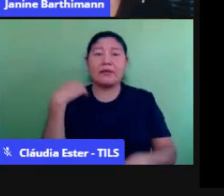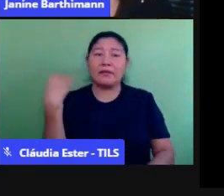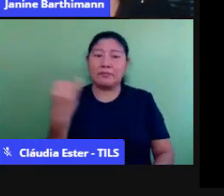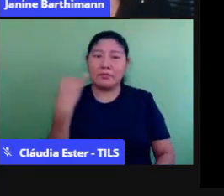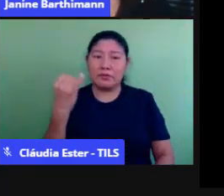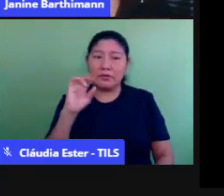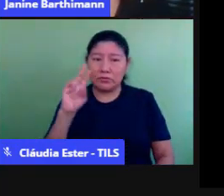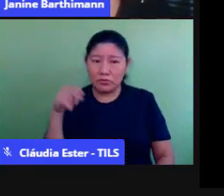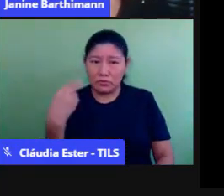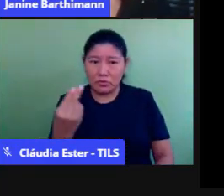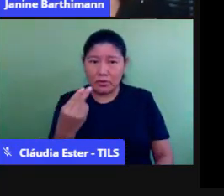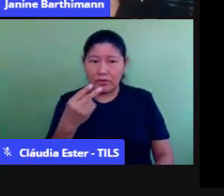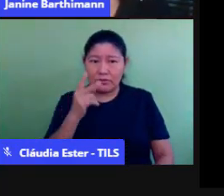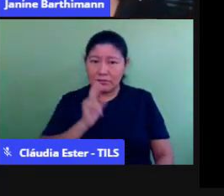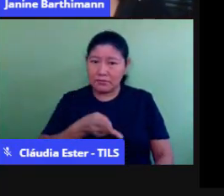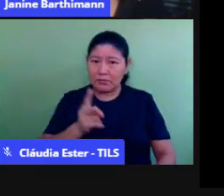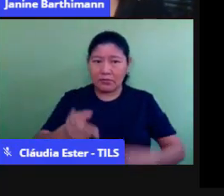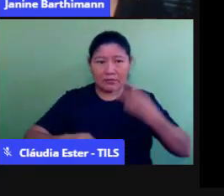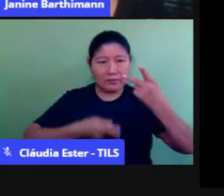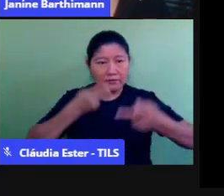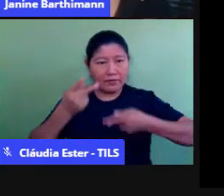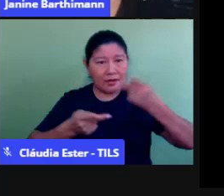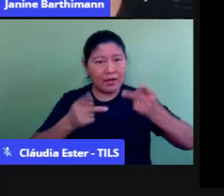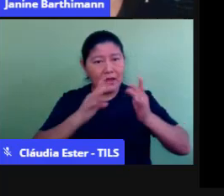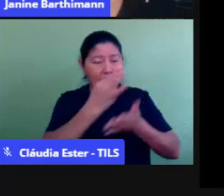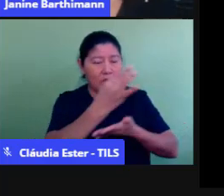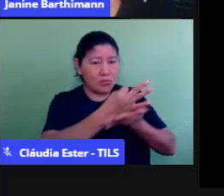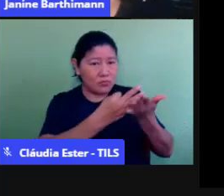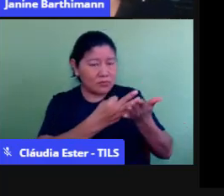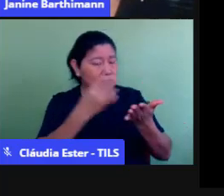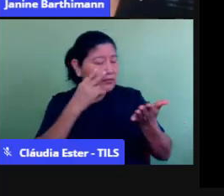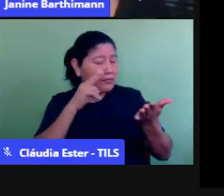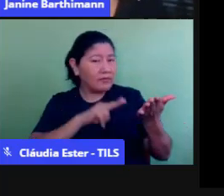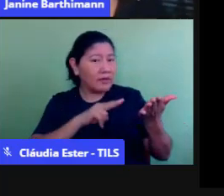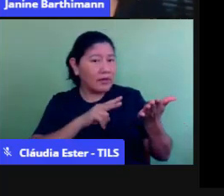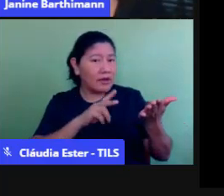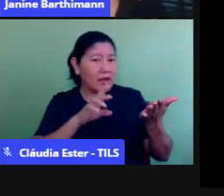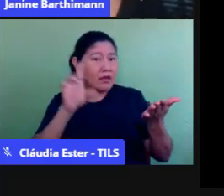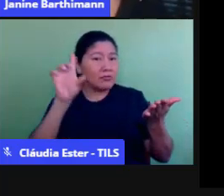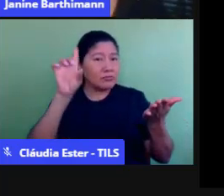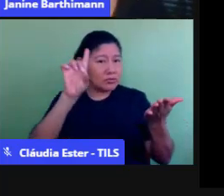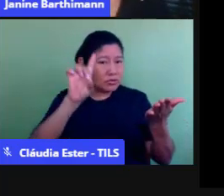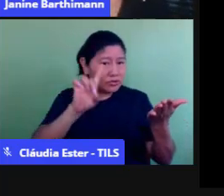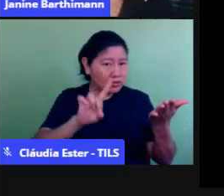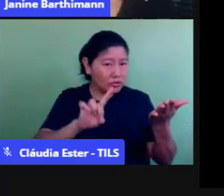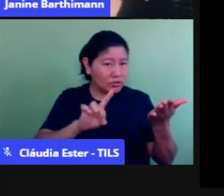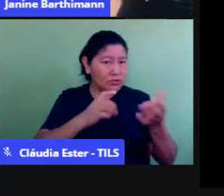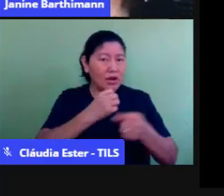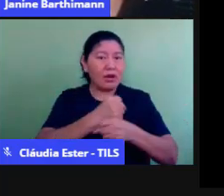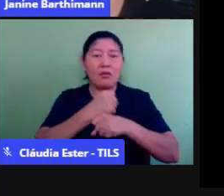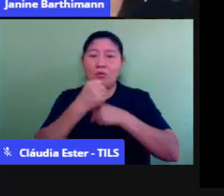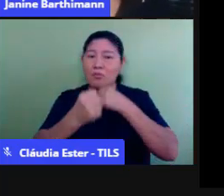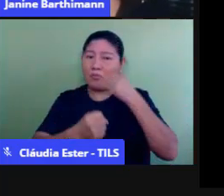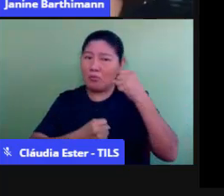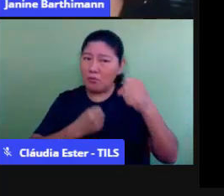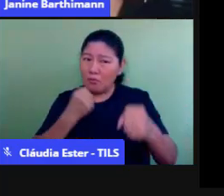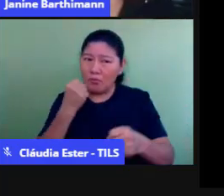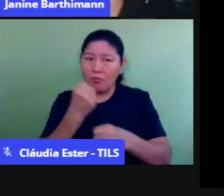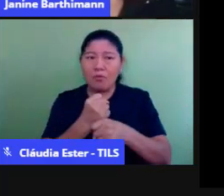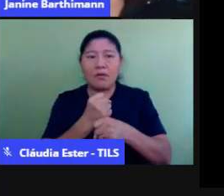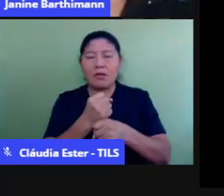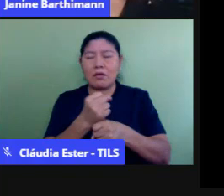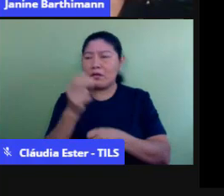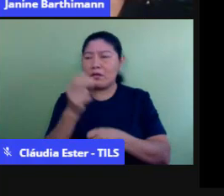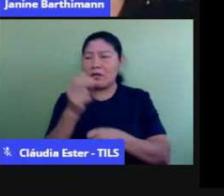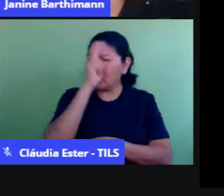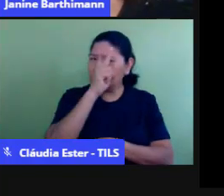faz a leitura de um texto, olhar a data e pensar na conjuntura social,